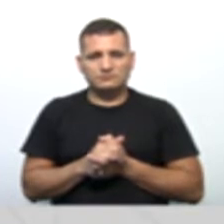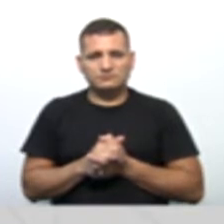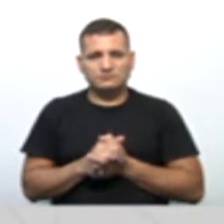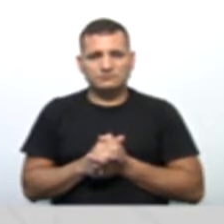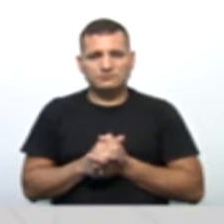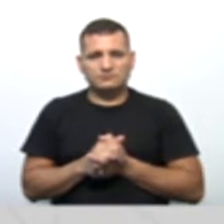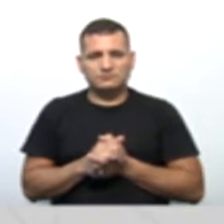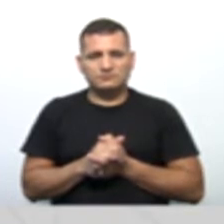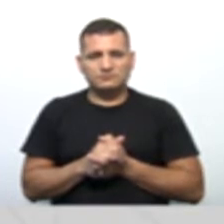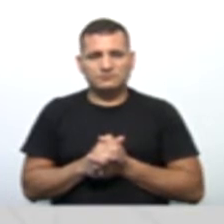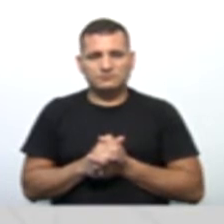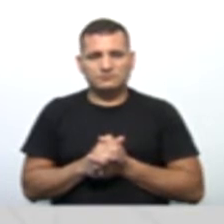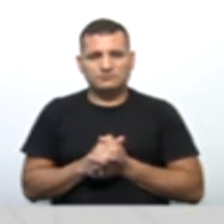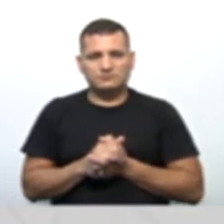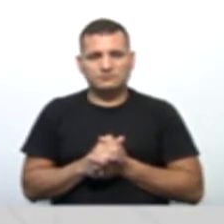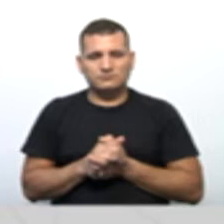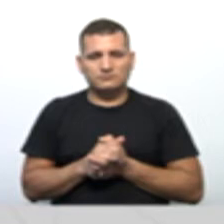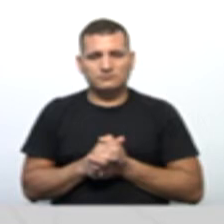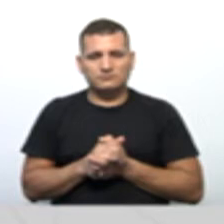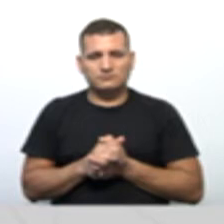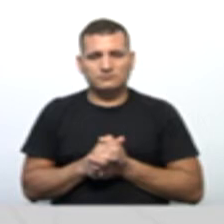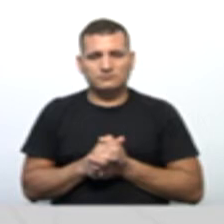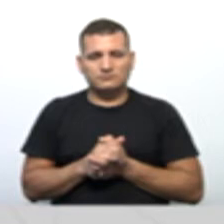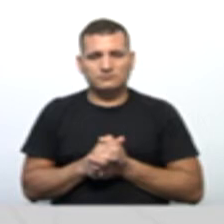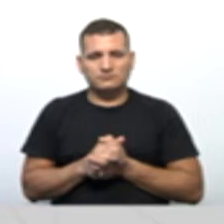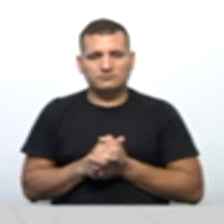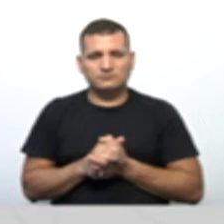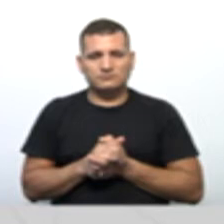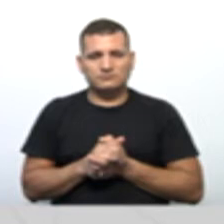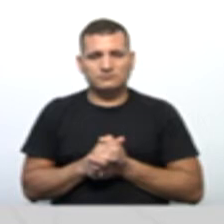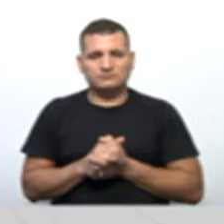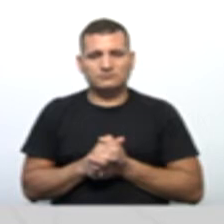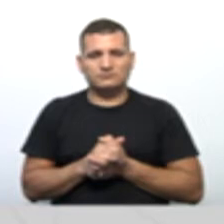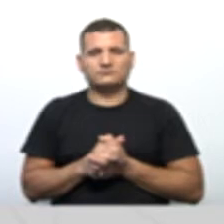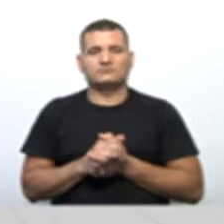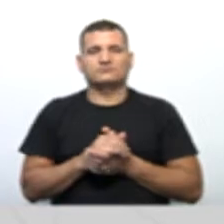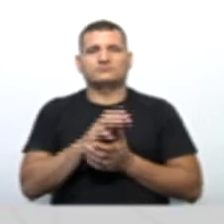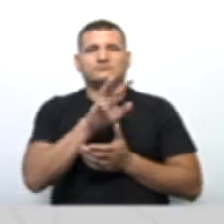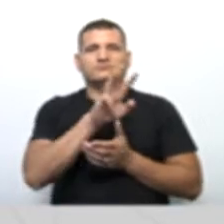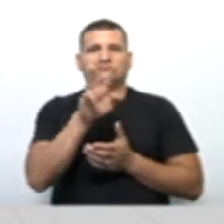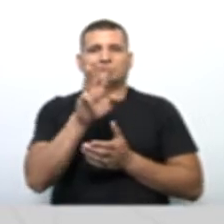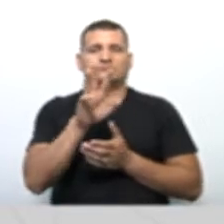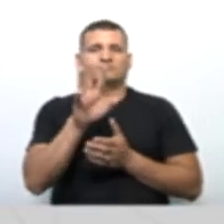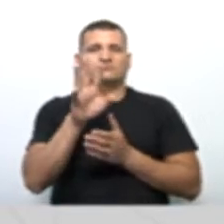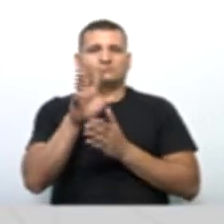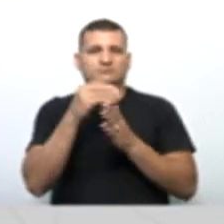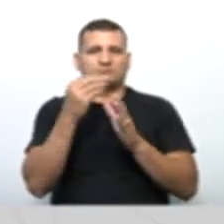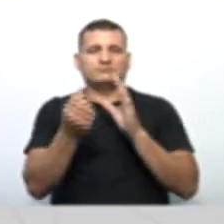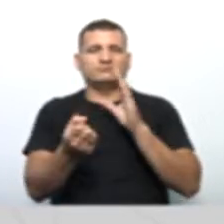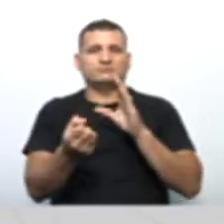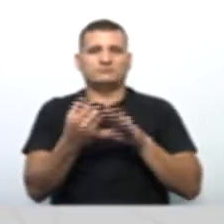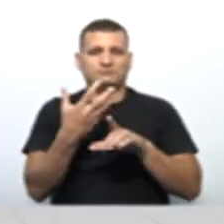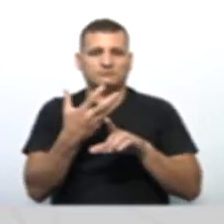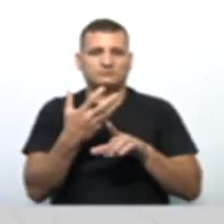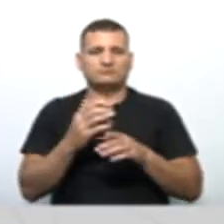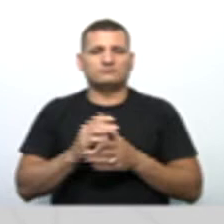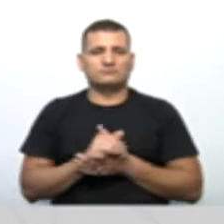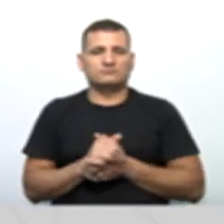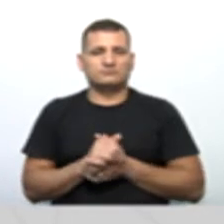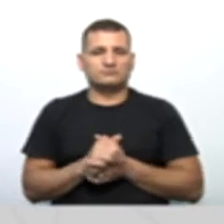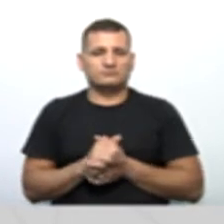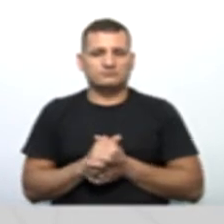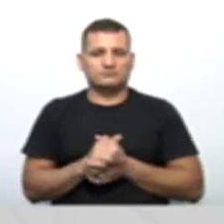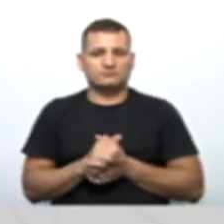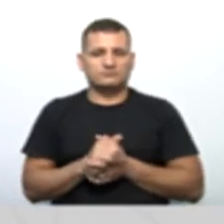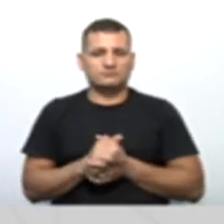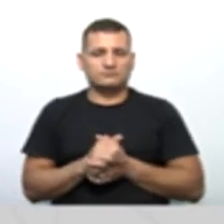e manda nada pra gente vai analisar o que você que você fez que com seu modelo no segundo a gente poder